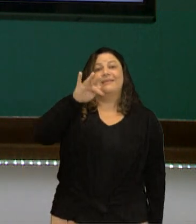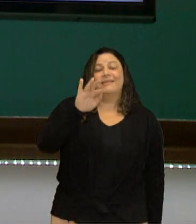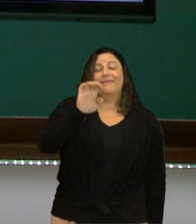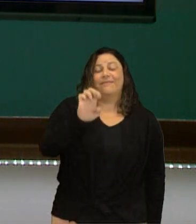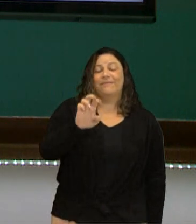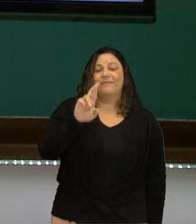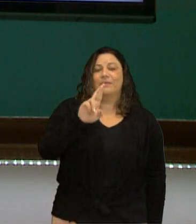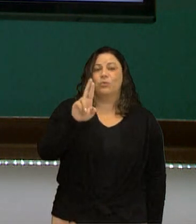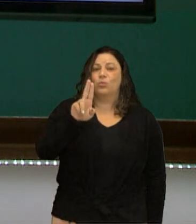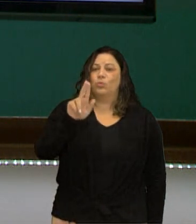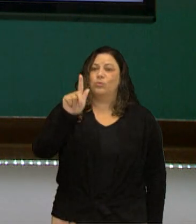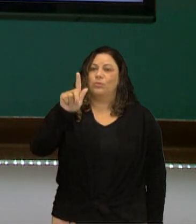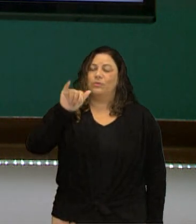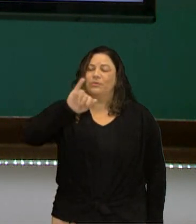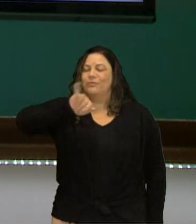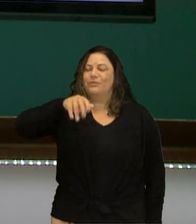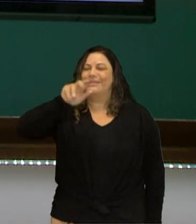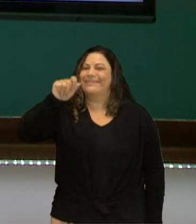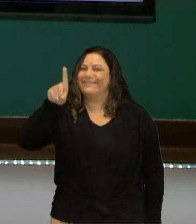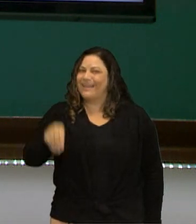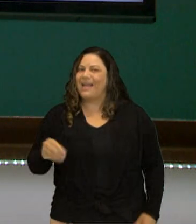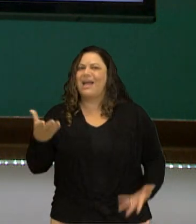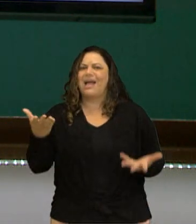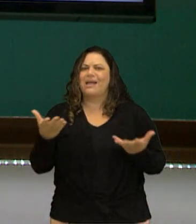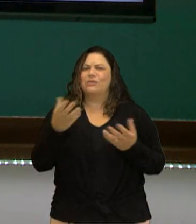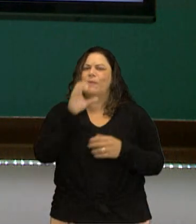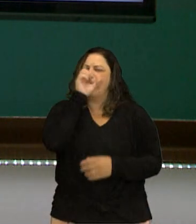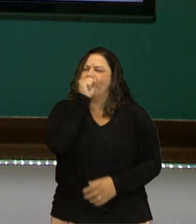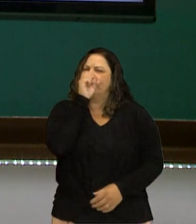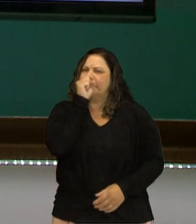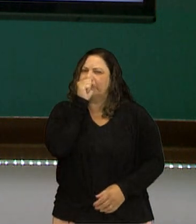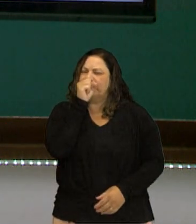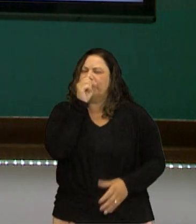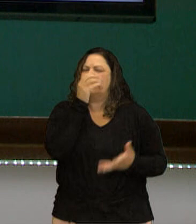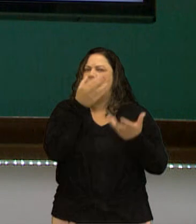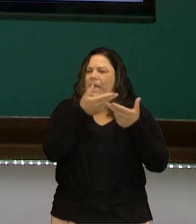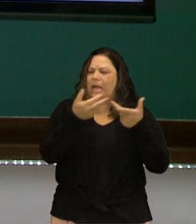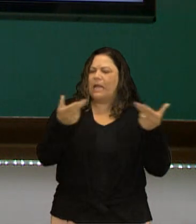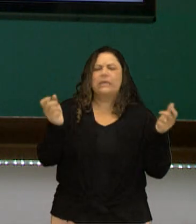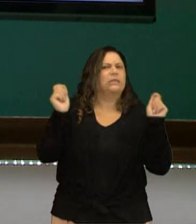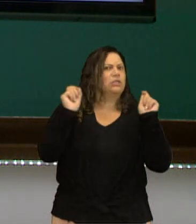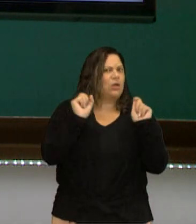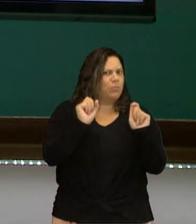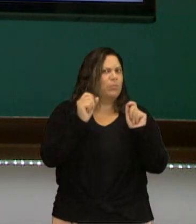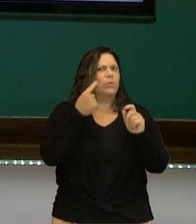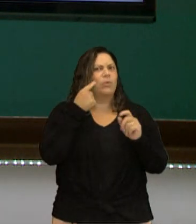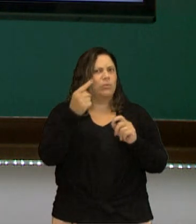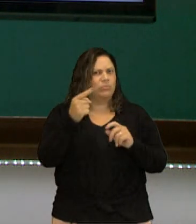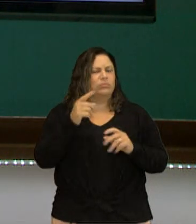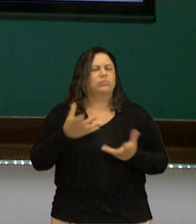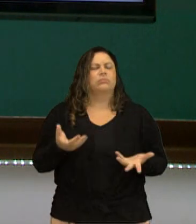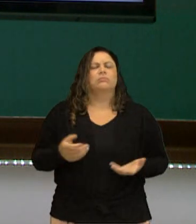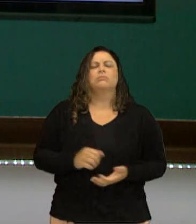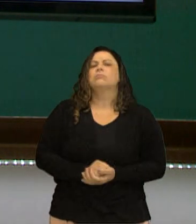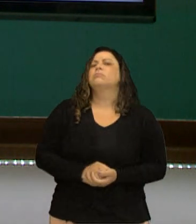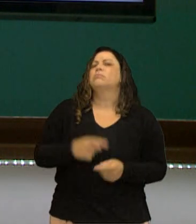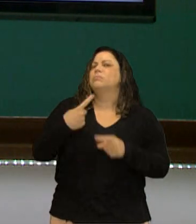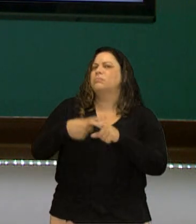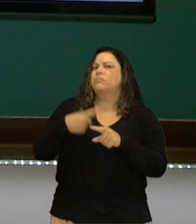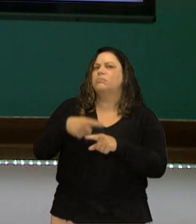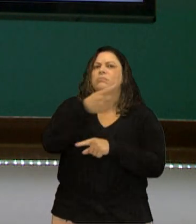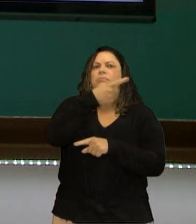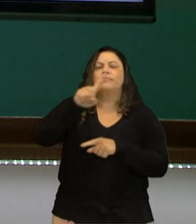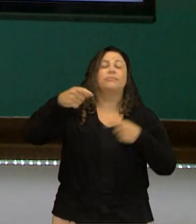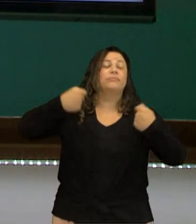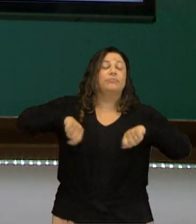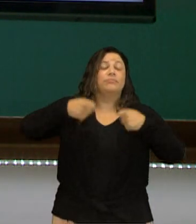está enferrujado, com aquele aspecto alaranjado, pode ter essas bactérias ali, porque não precisa de